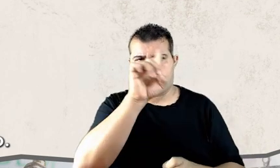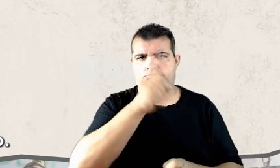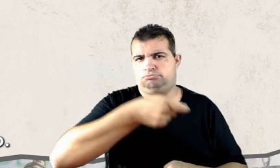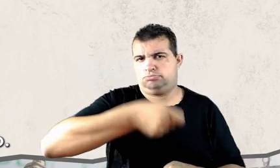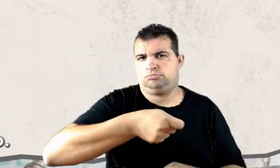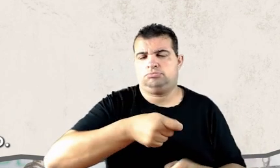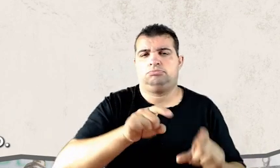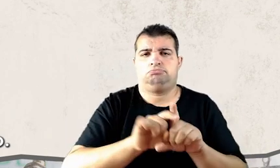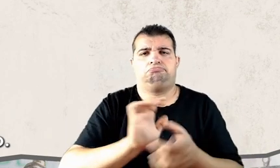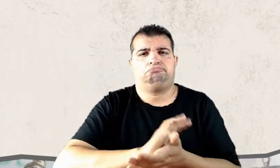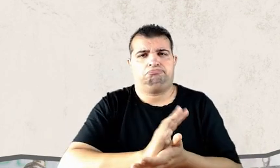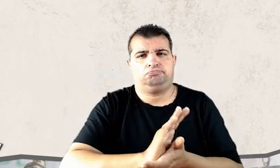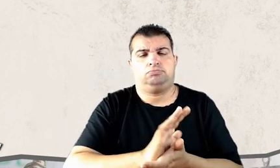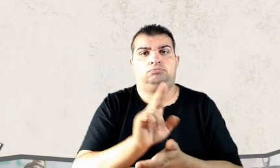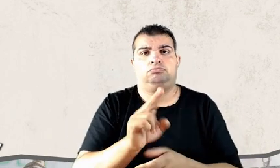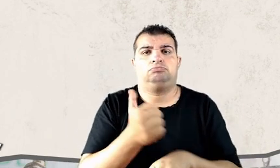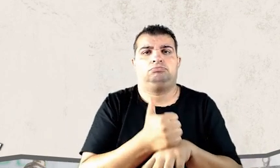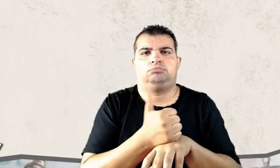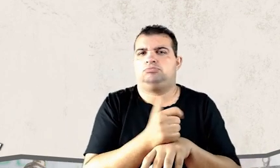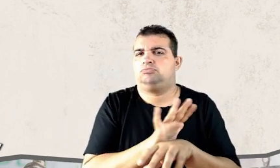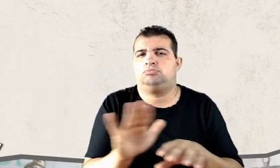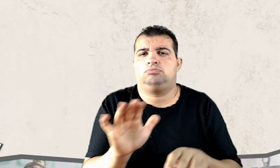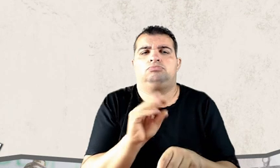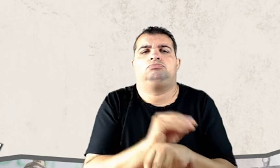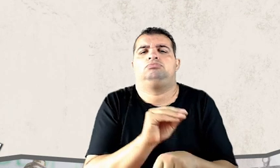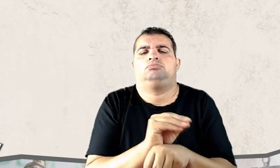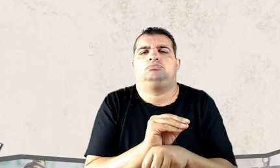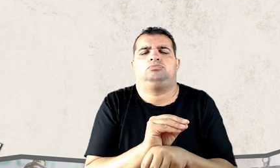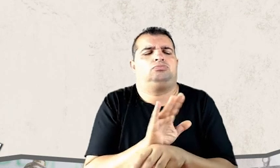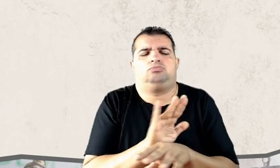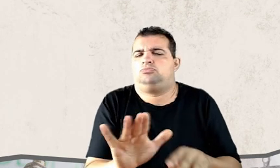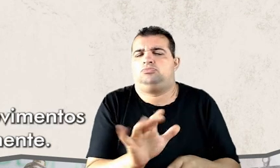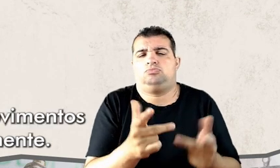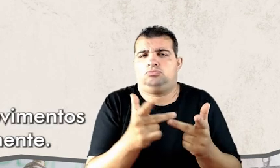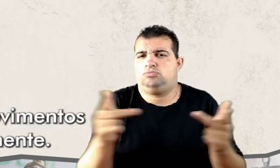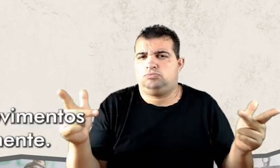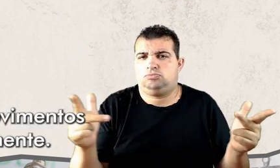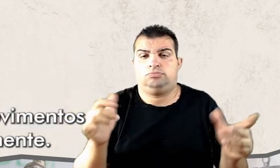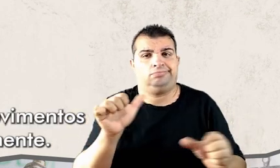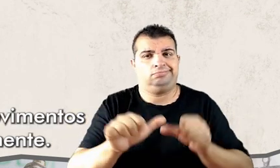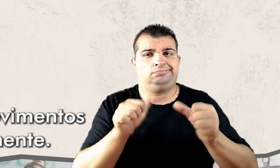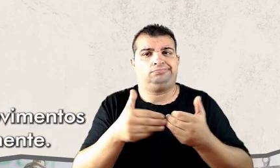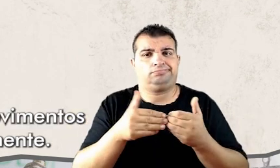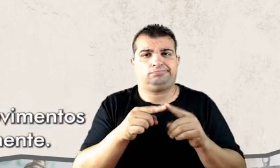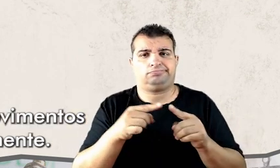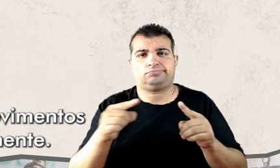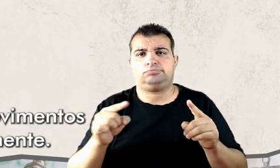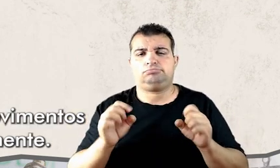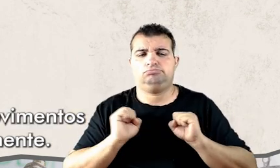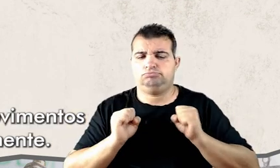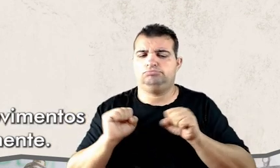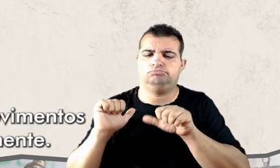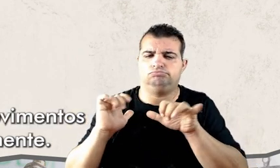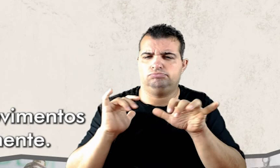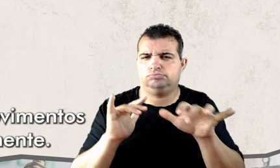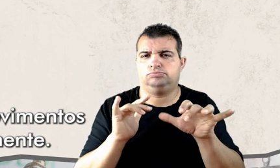autoridade e preconceito, usando a profissão para sustentar o status quo. algo que vai se transformar com movimentos